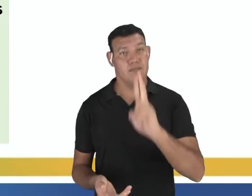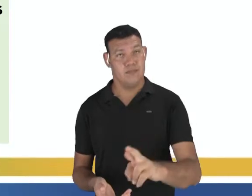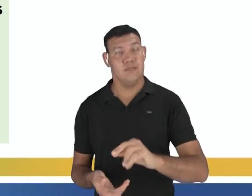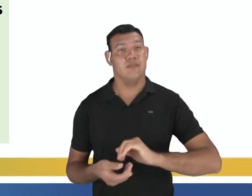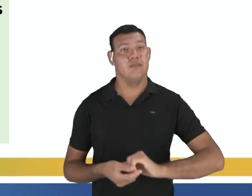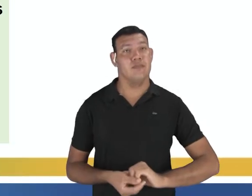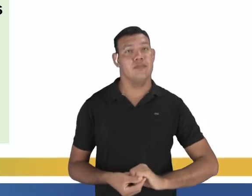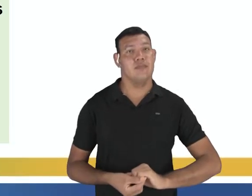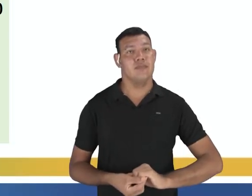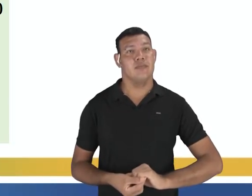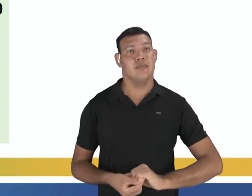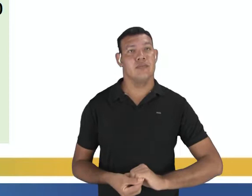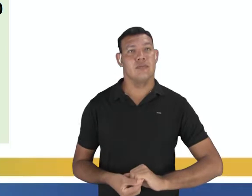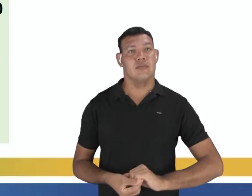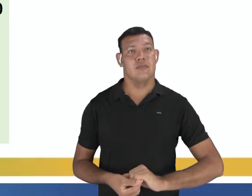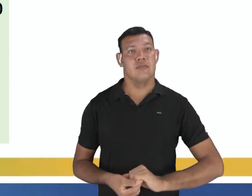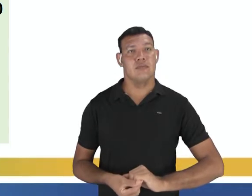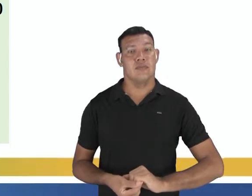vocês.